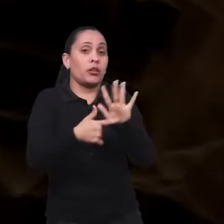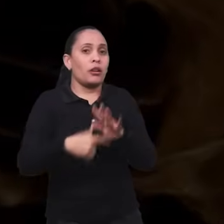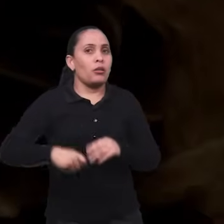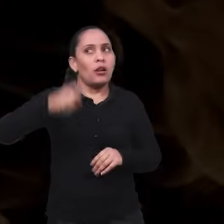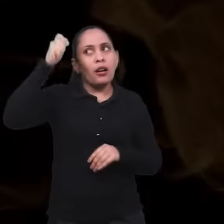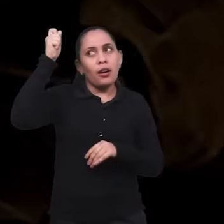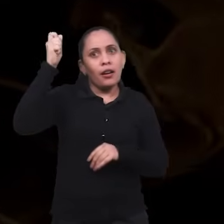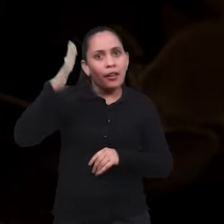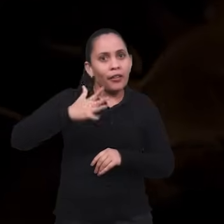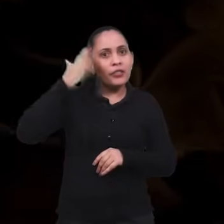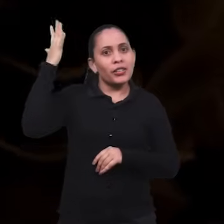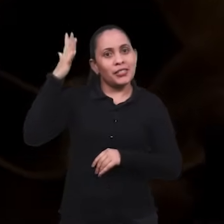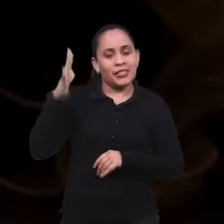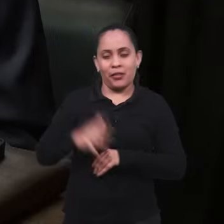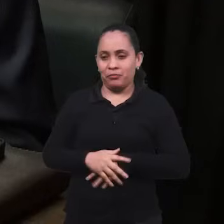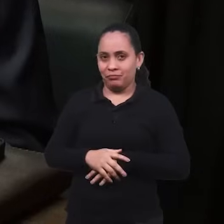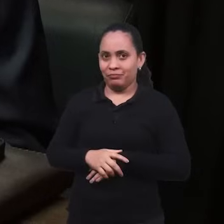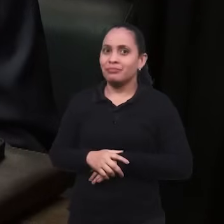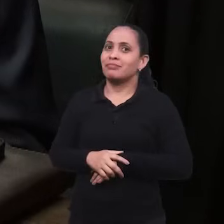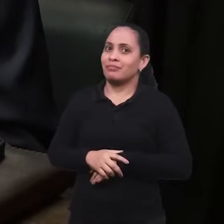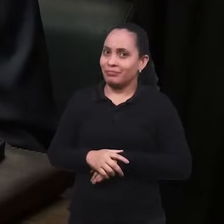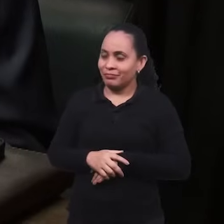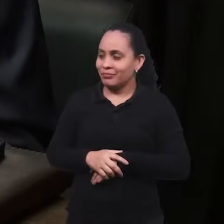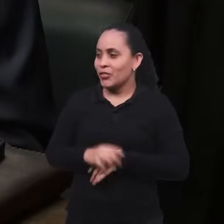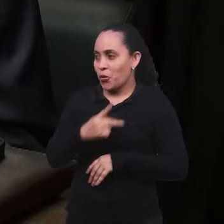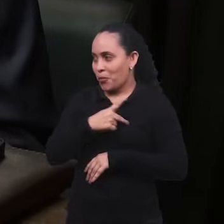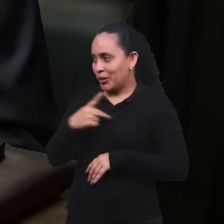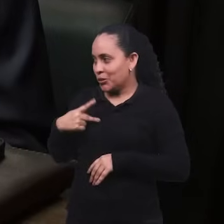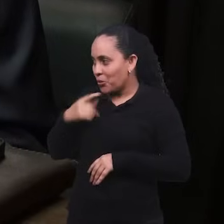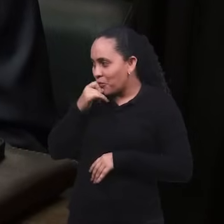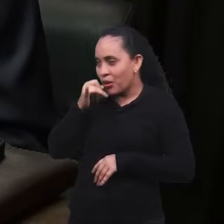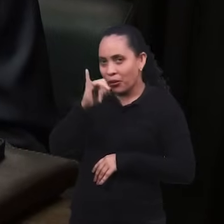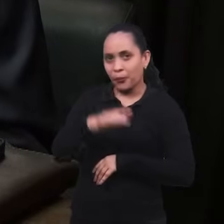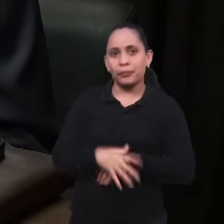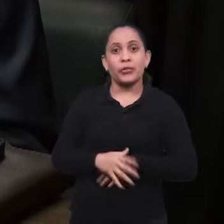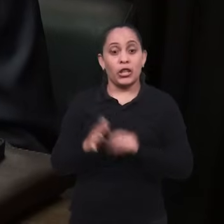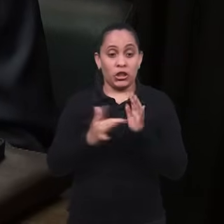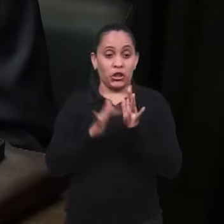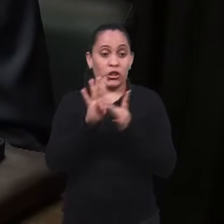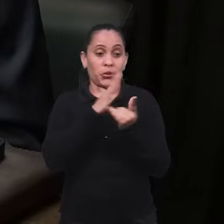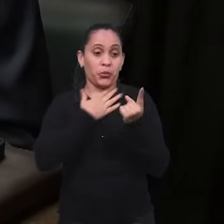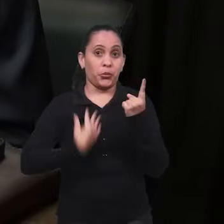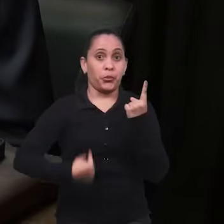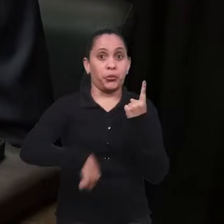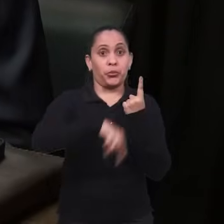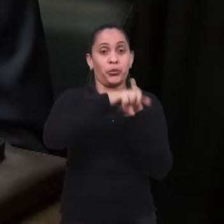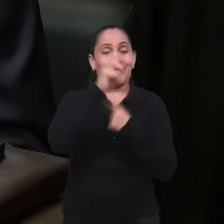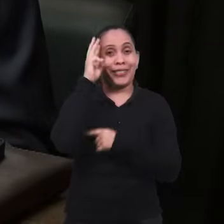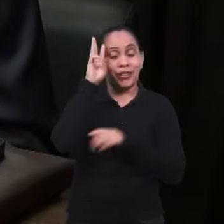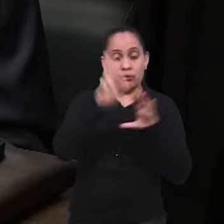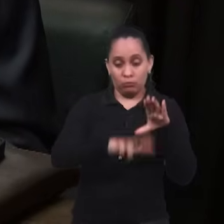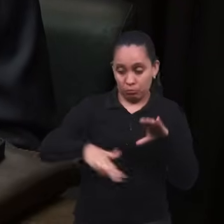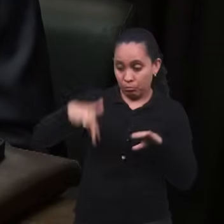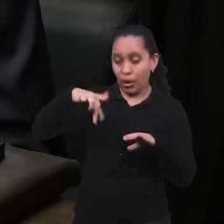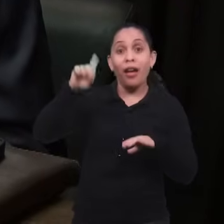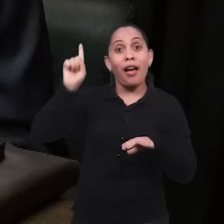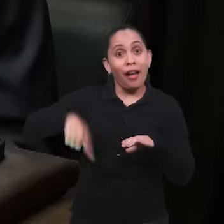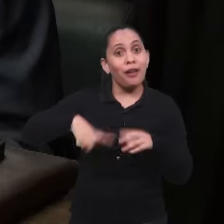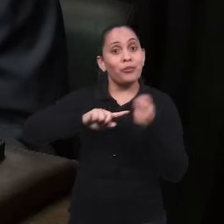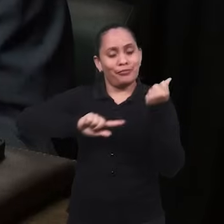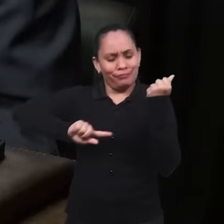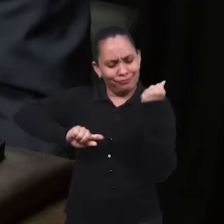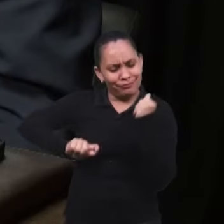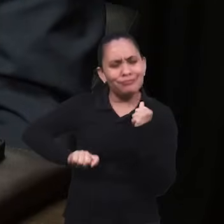a revelação que o Wallace entregou, é que a morte e ressurreição do Senhor é um